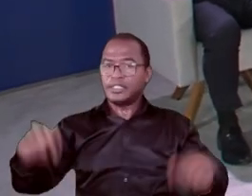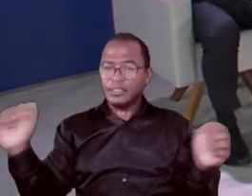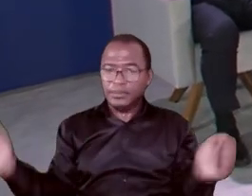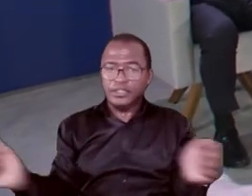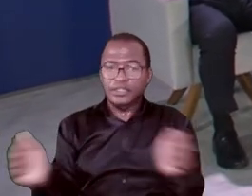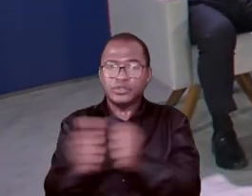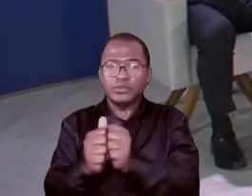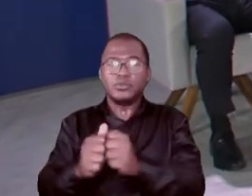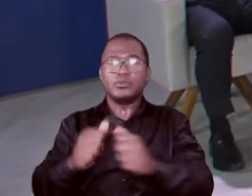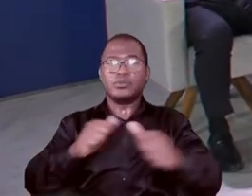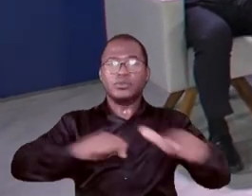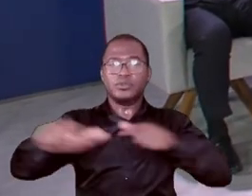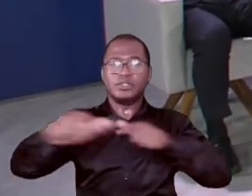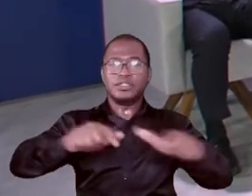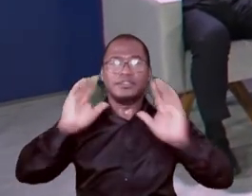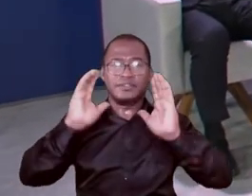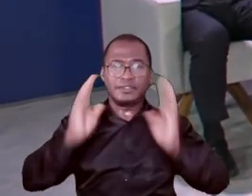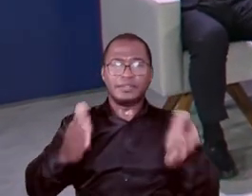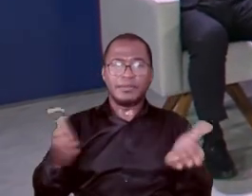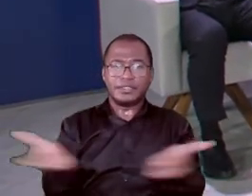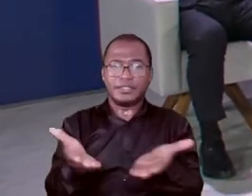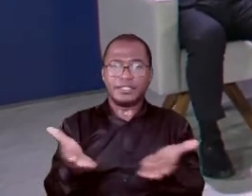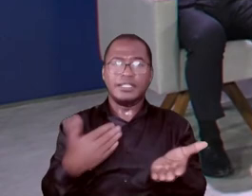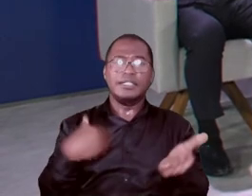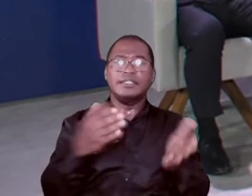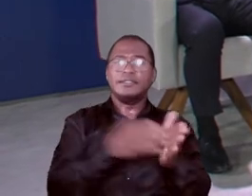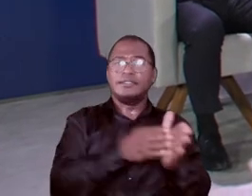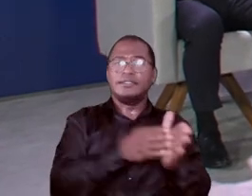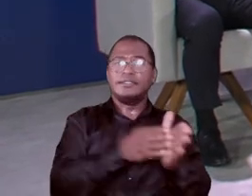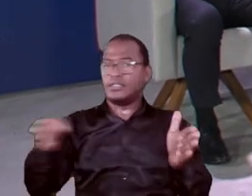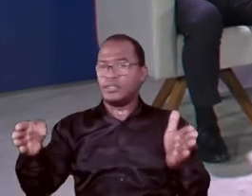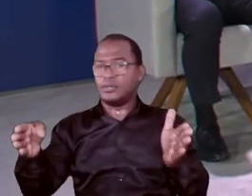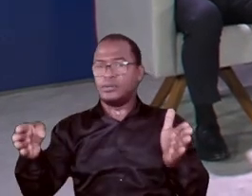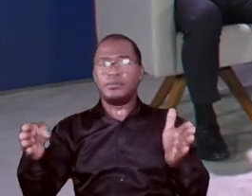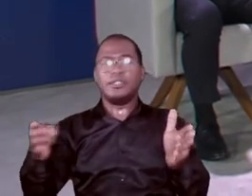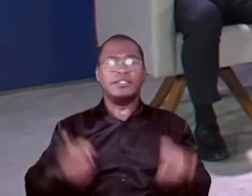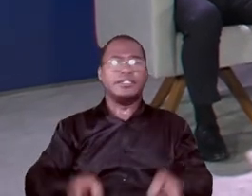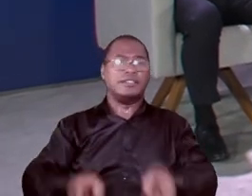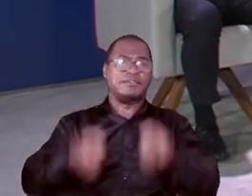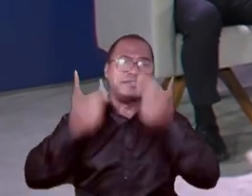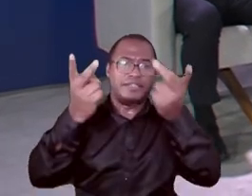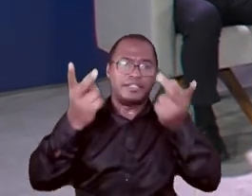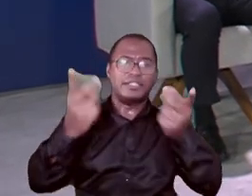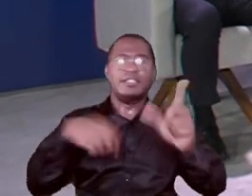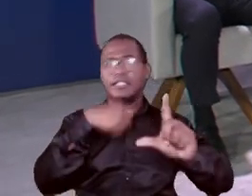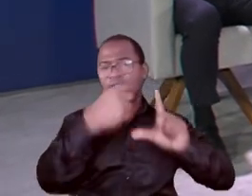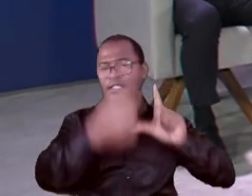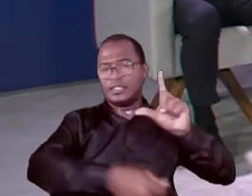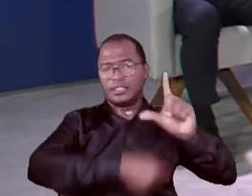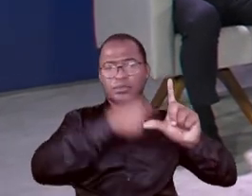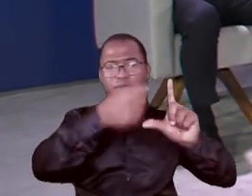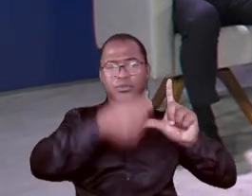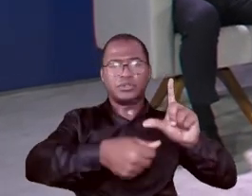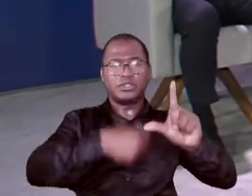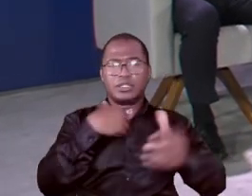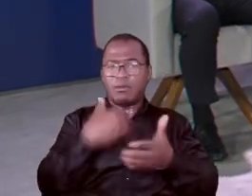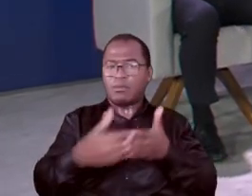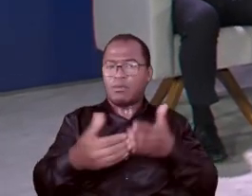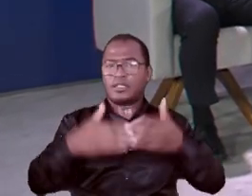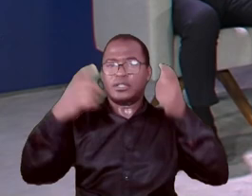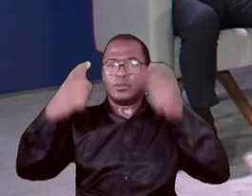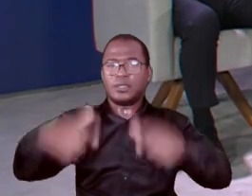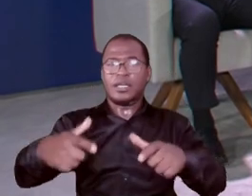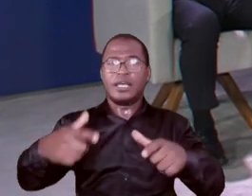atividades que ele já precisa fazer seja na cadeia de suprimento seja na parte de venda seja na logística do seu produto quanto mais o financeiro tiver ali dentro